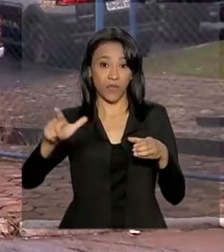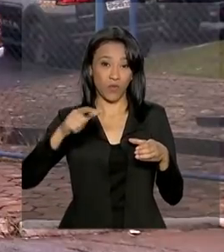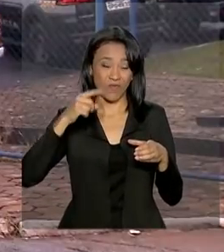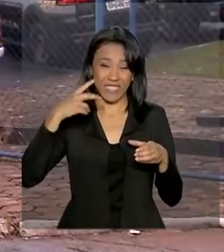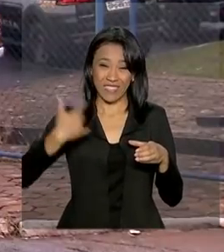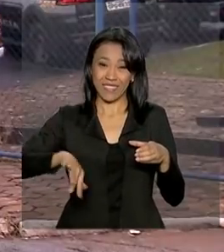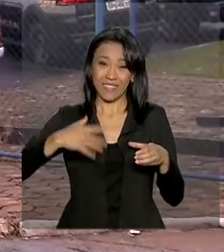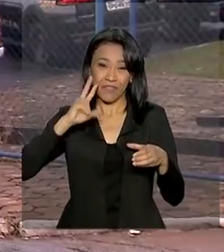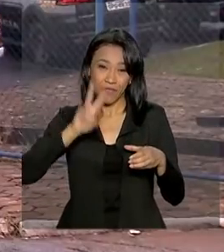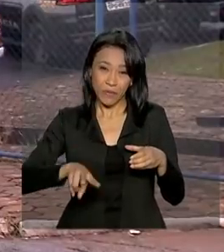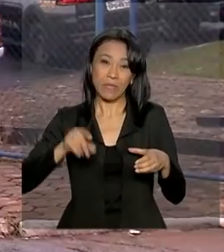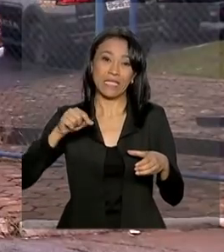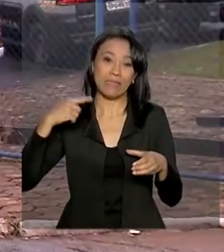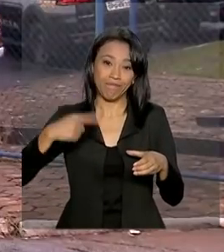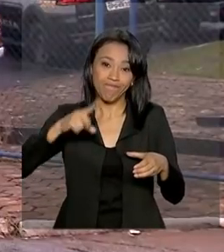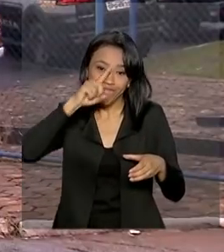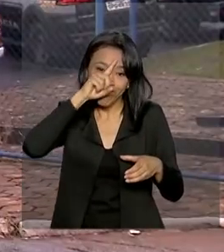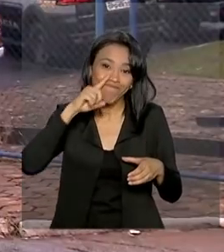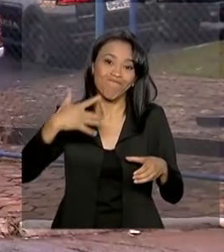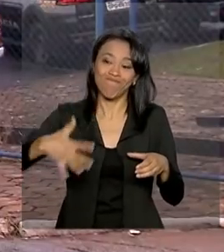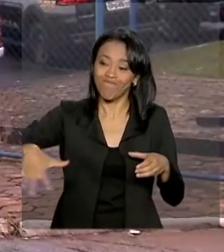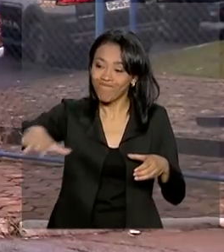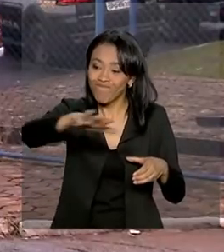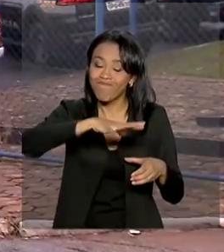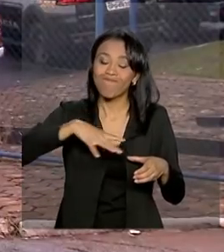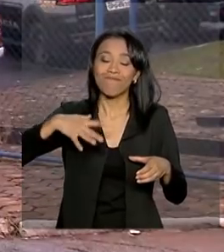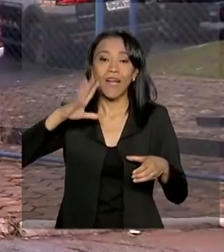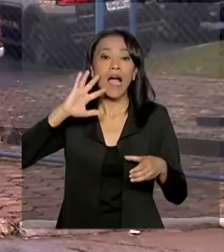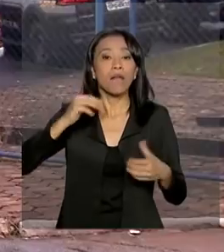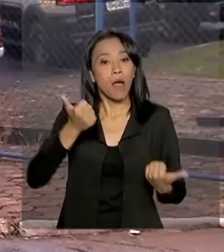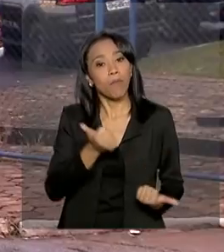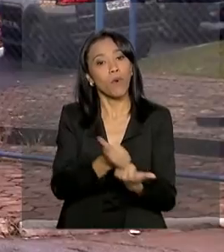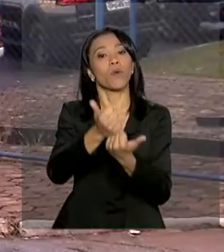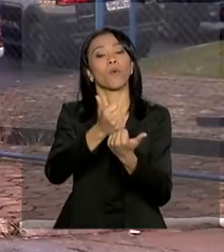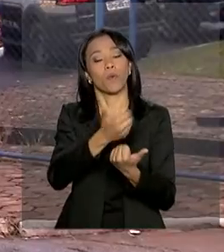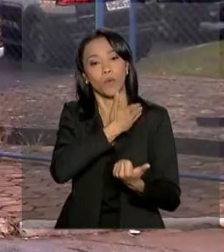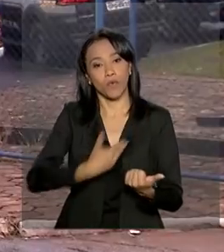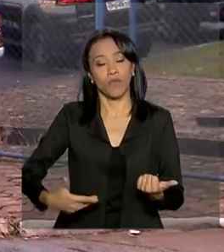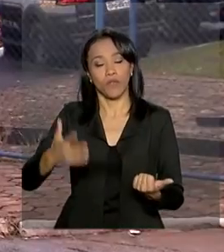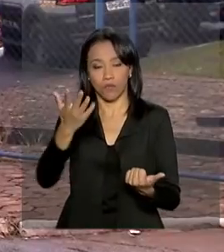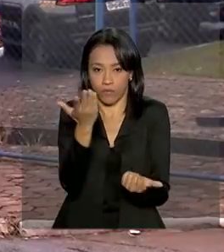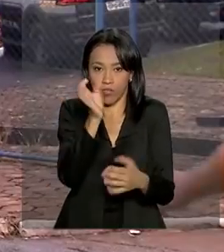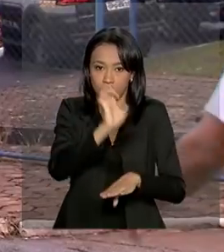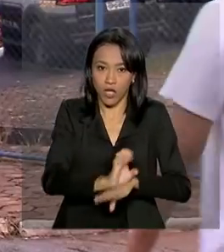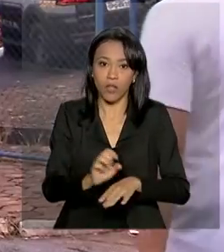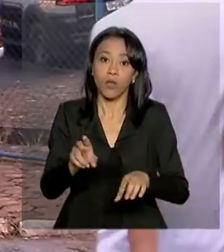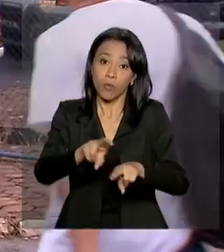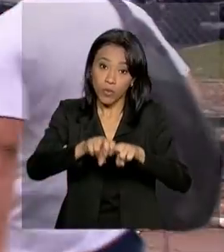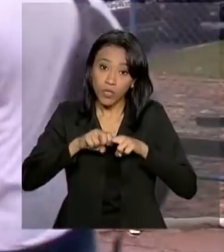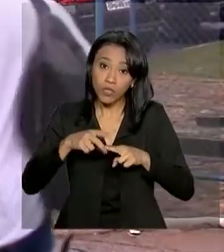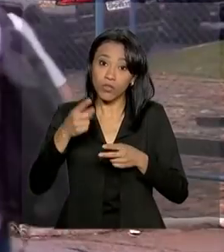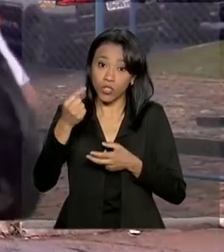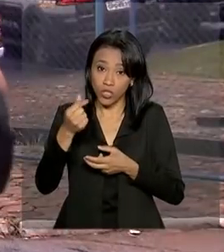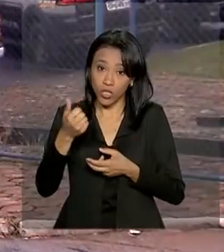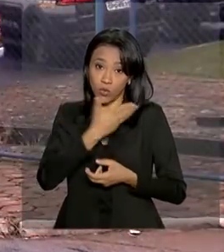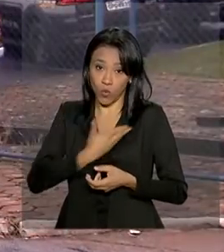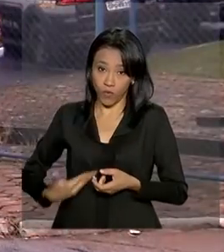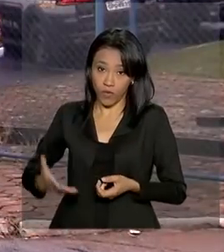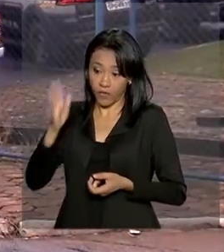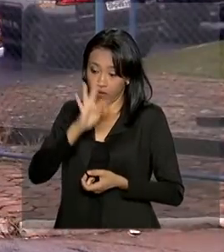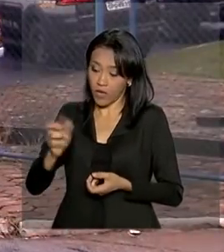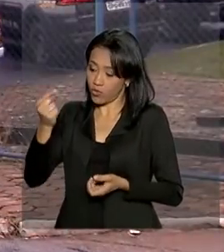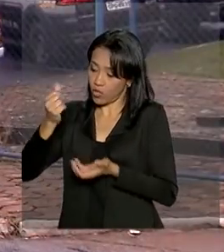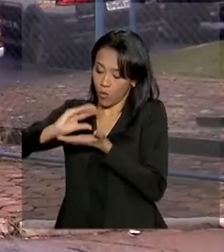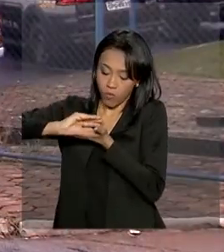pública em Brumadinho, medida também adotada pelo governo do estado. Com isso, a transferência de recursos da União para